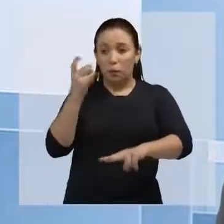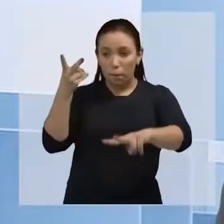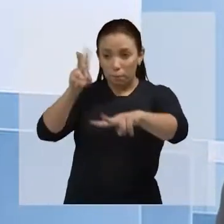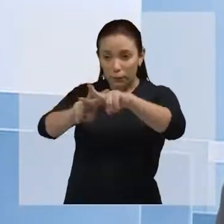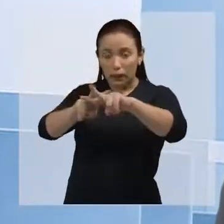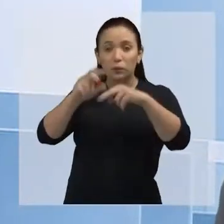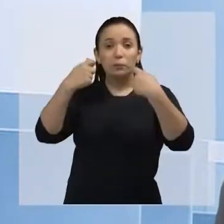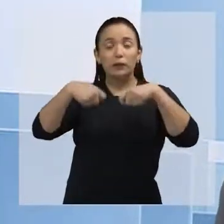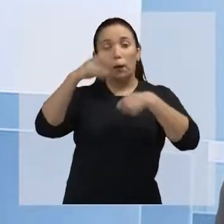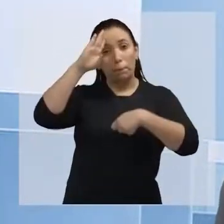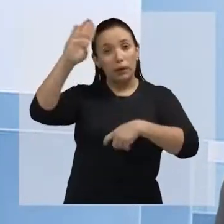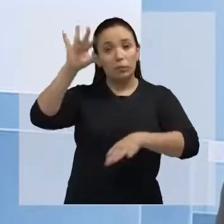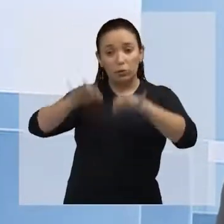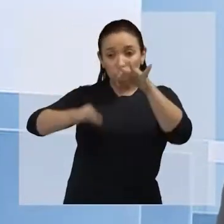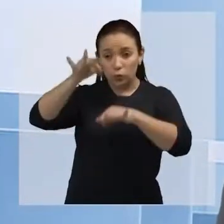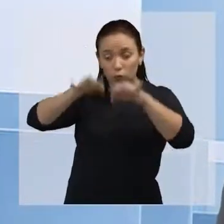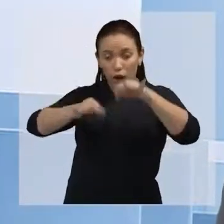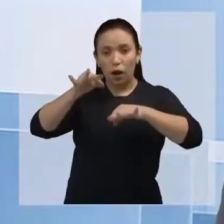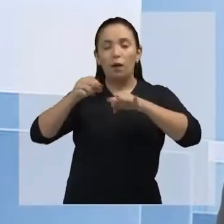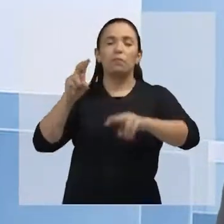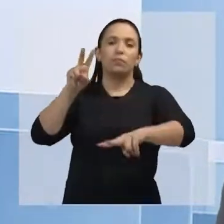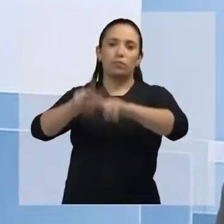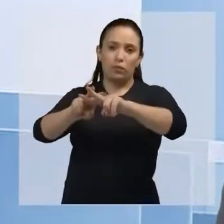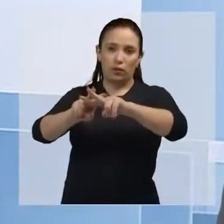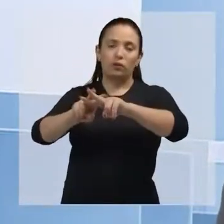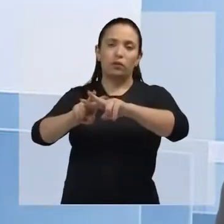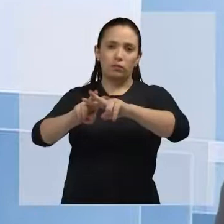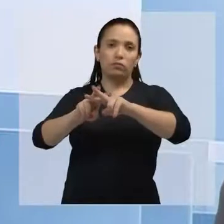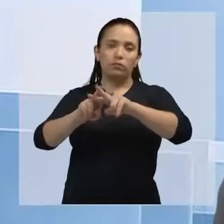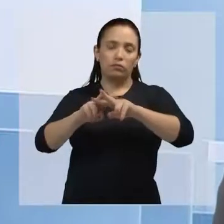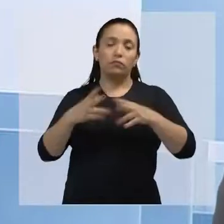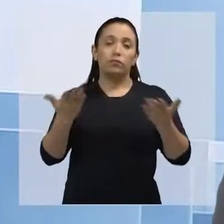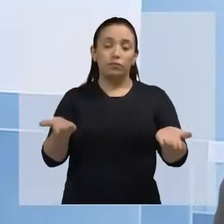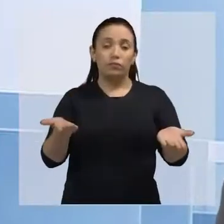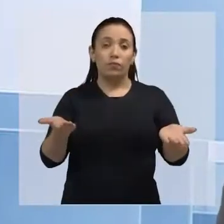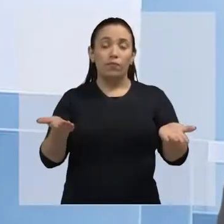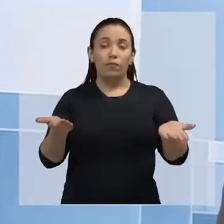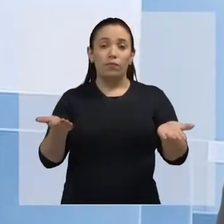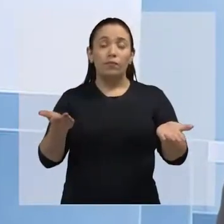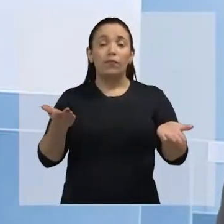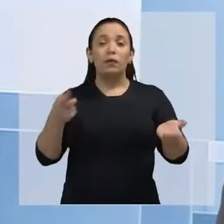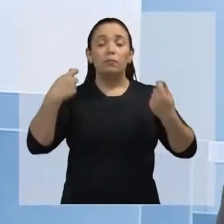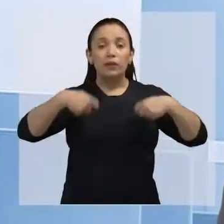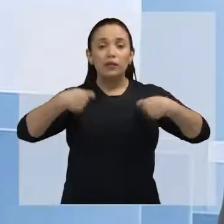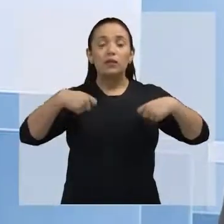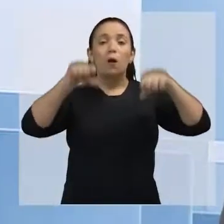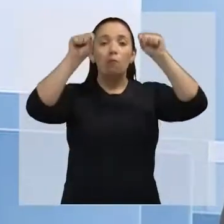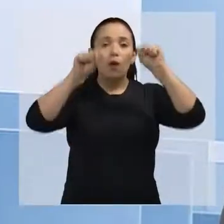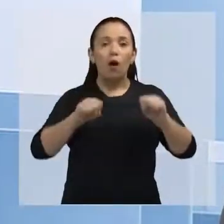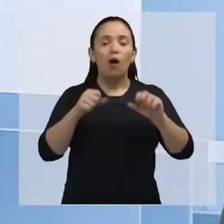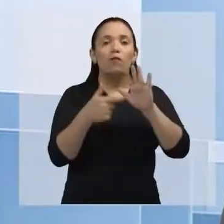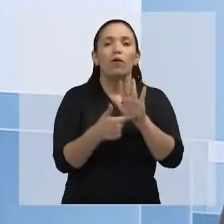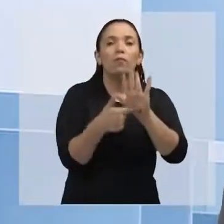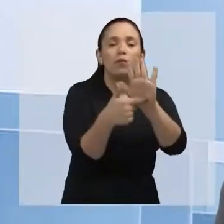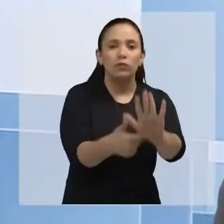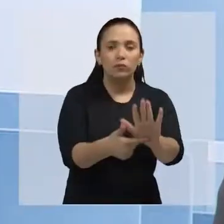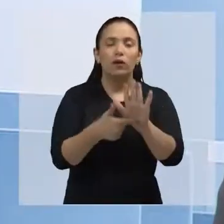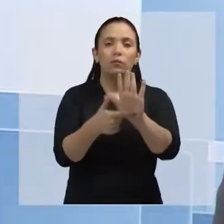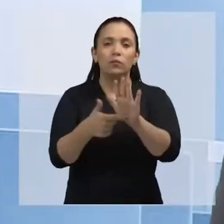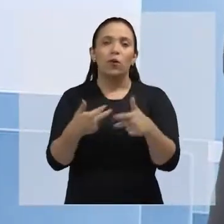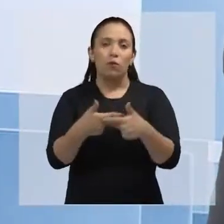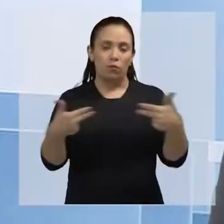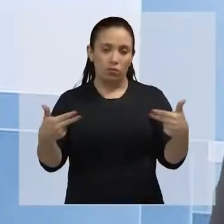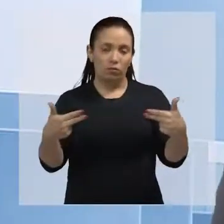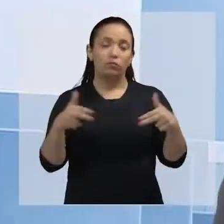depois do transitado e julgado, e que o cidadão brasileiro é inocente até que se prova o contrário. Para se provar o contrário, tem que haver o transitado